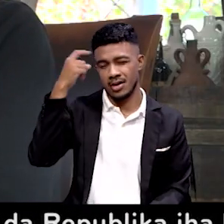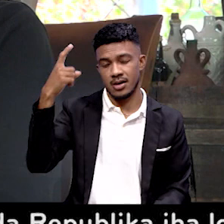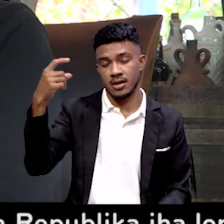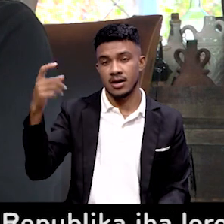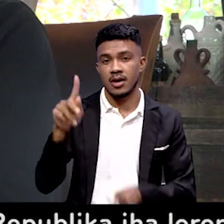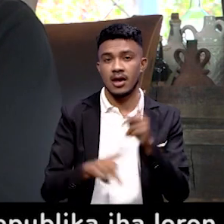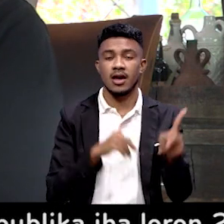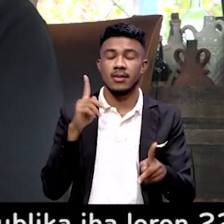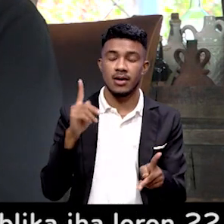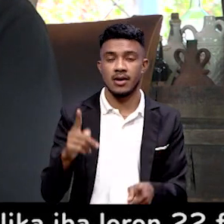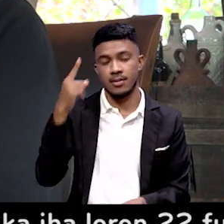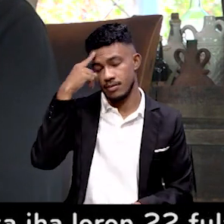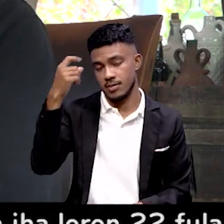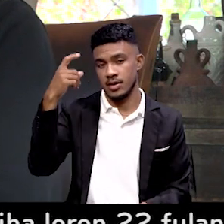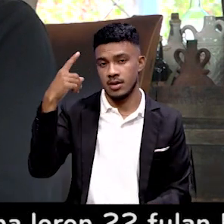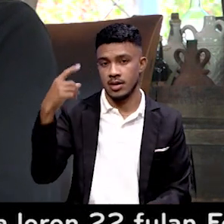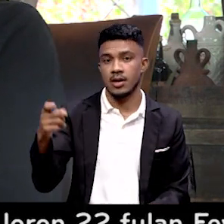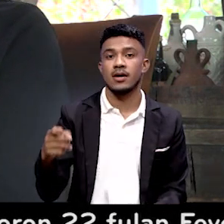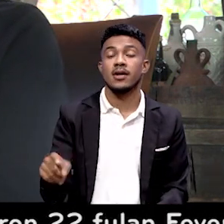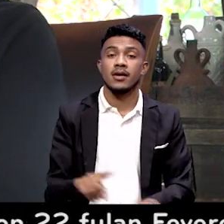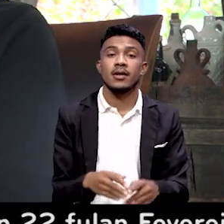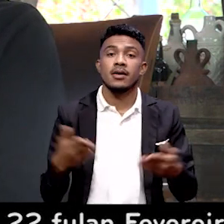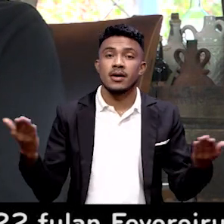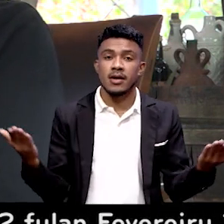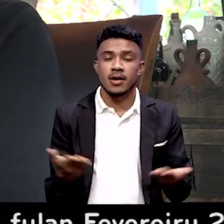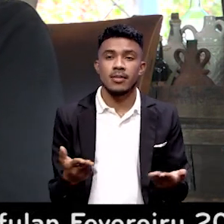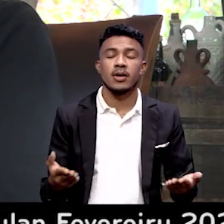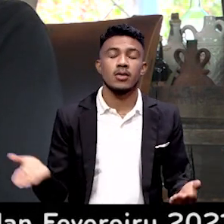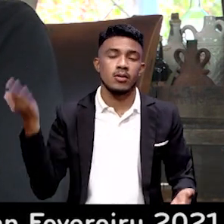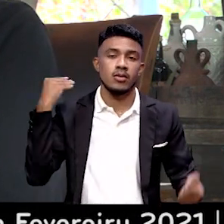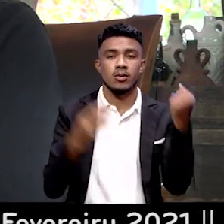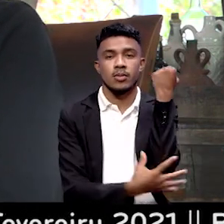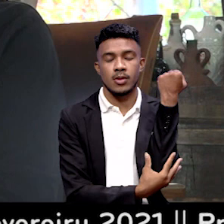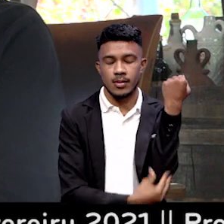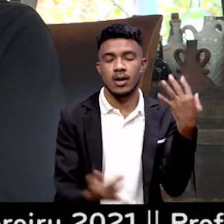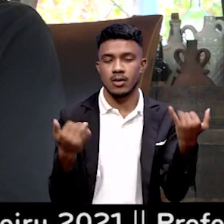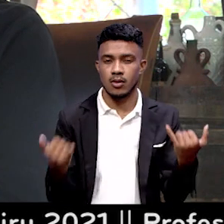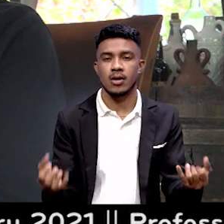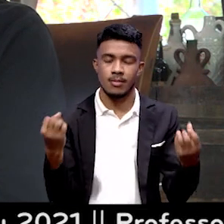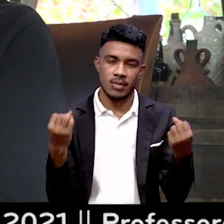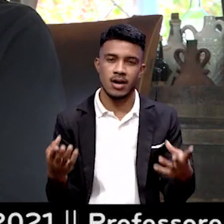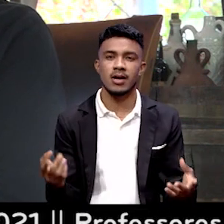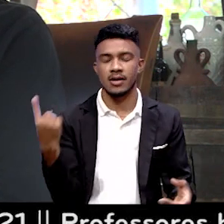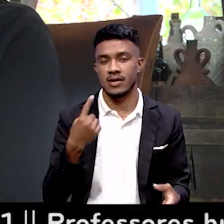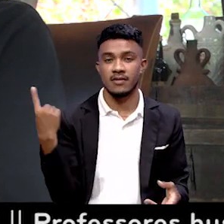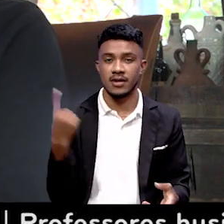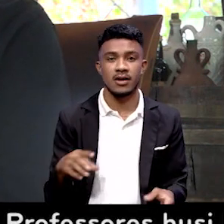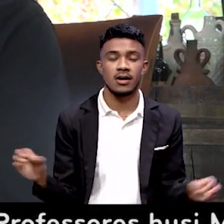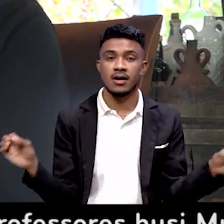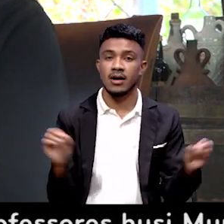Nia Mehi, em que extrema pobreza não se barra demais. Lei a razão, Beidane, Tamba